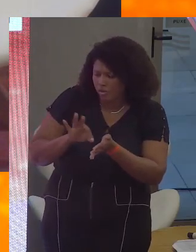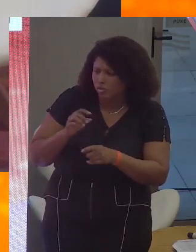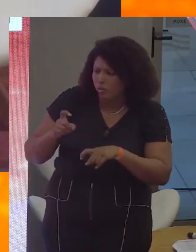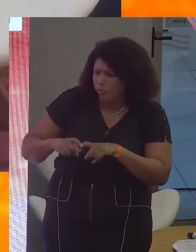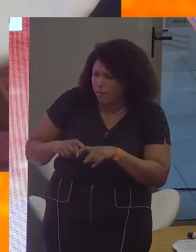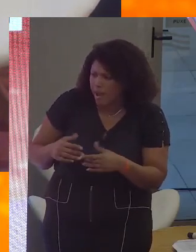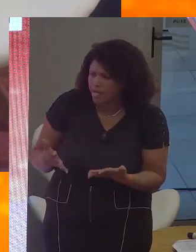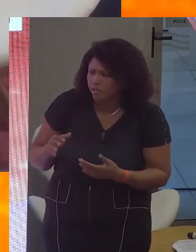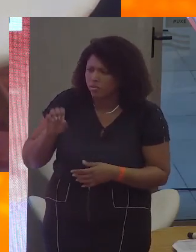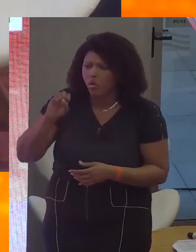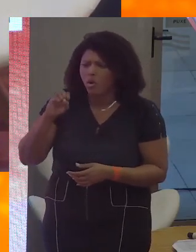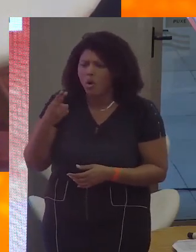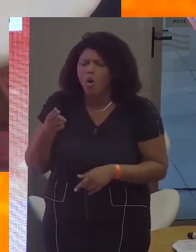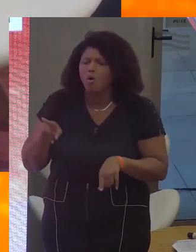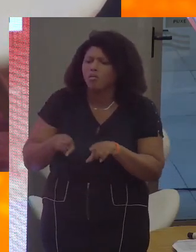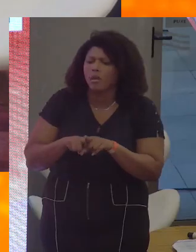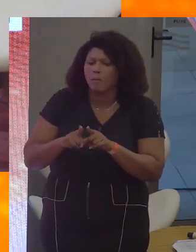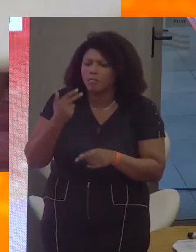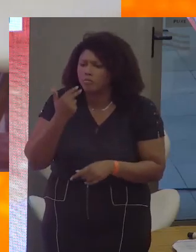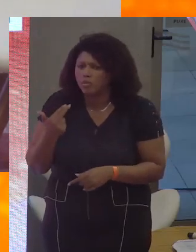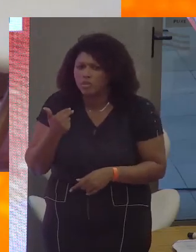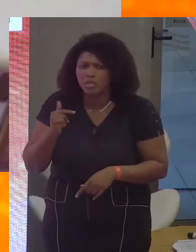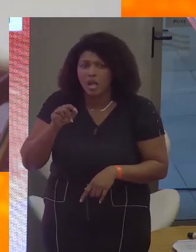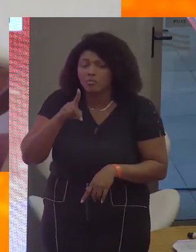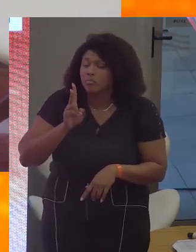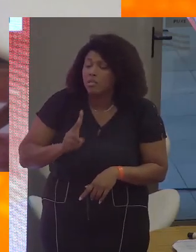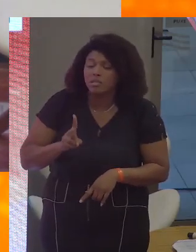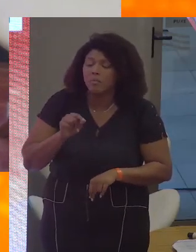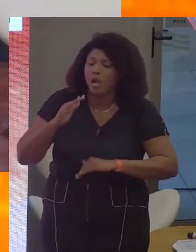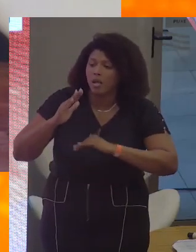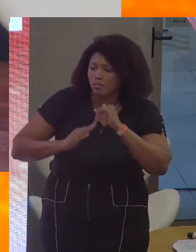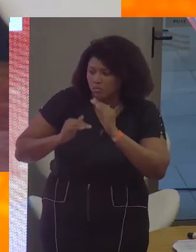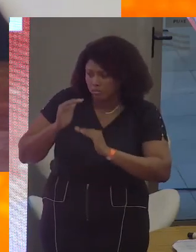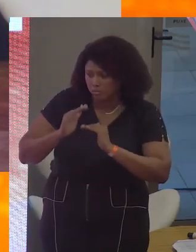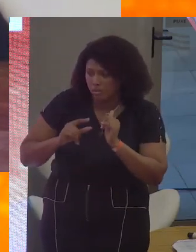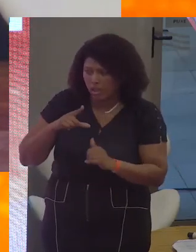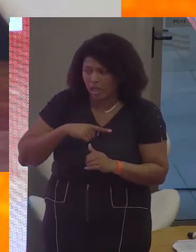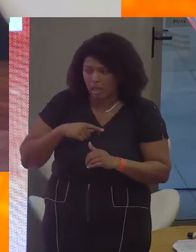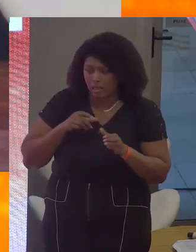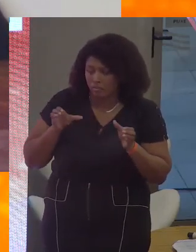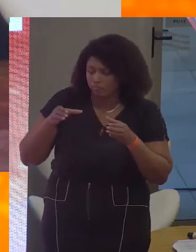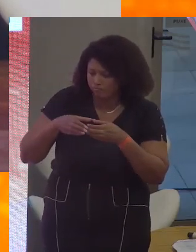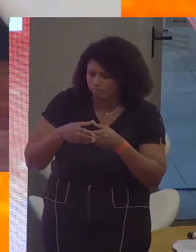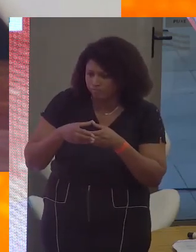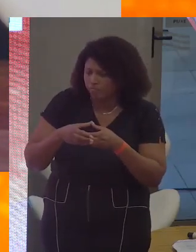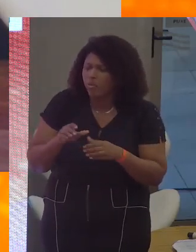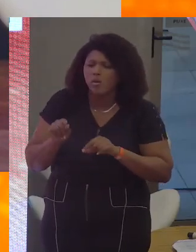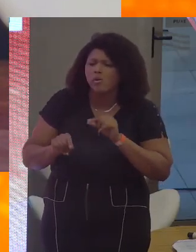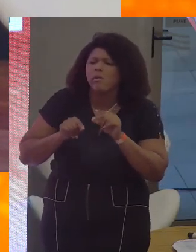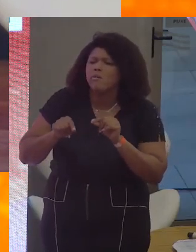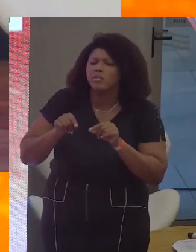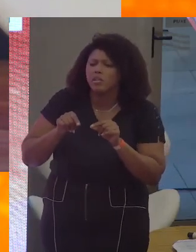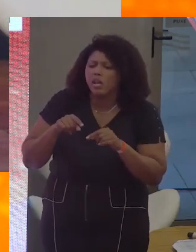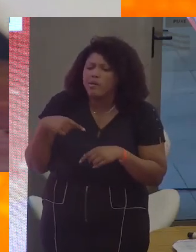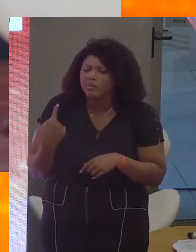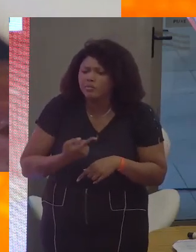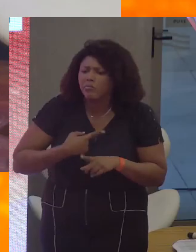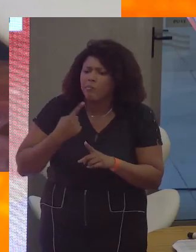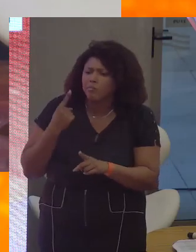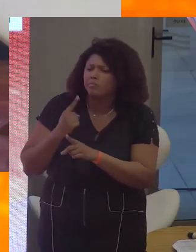ou prescritos por nutricionista, sempre por profissionais habilitados pelo seu conselho de classe. E aí, o que a gente